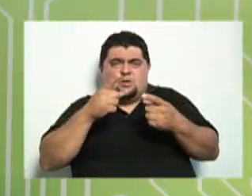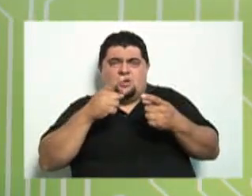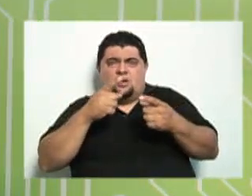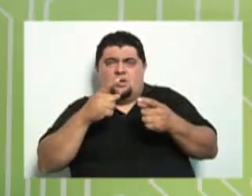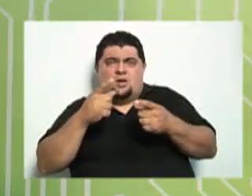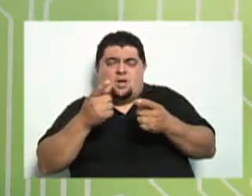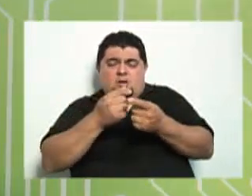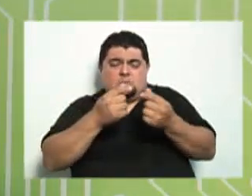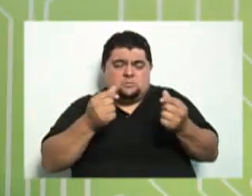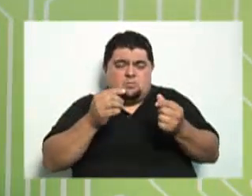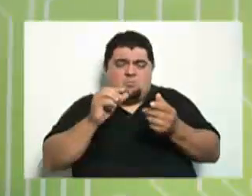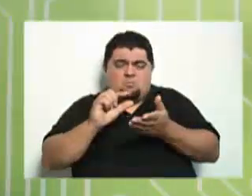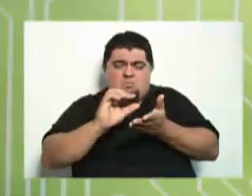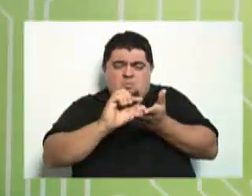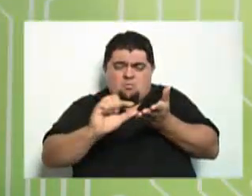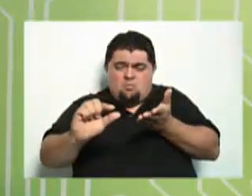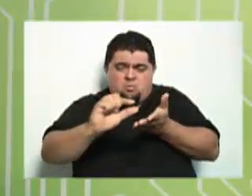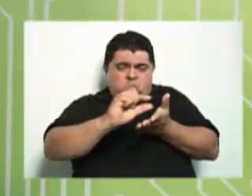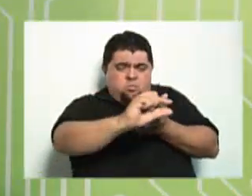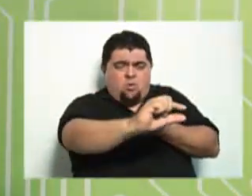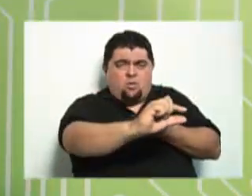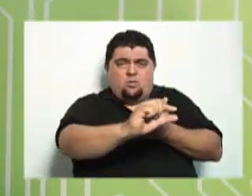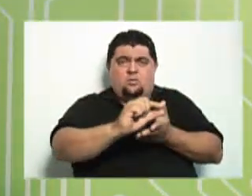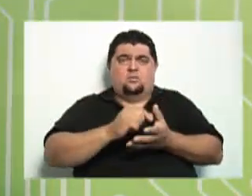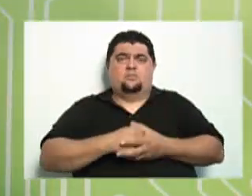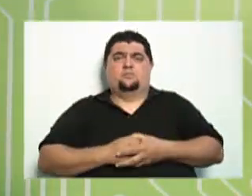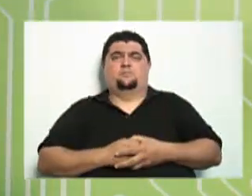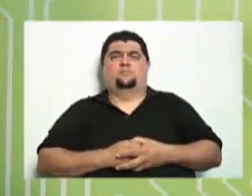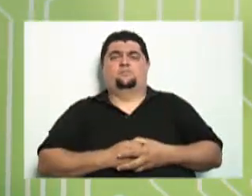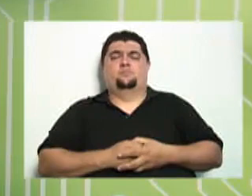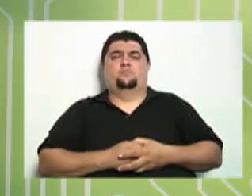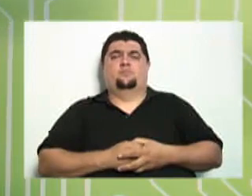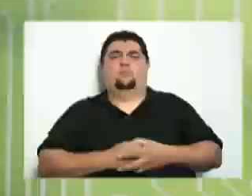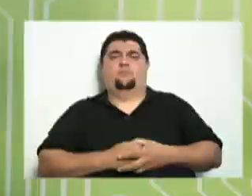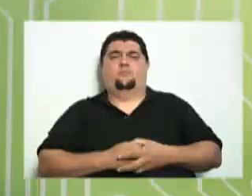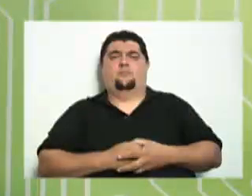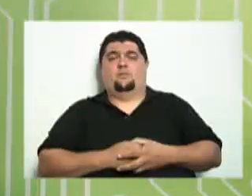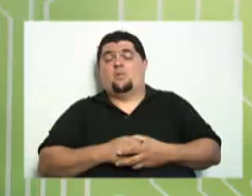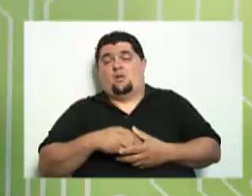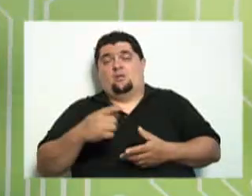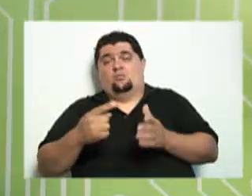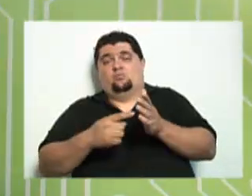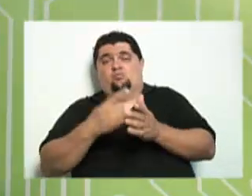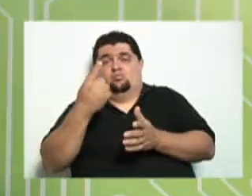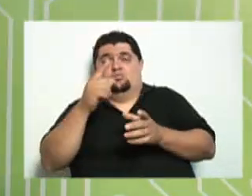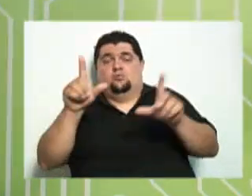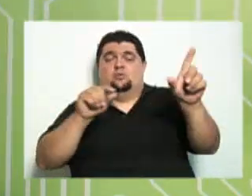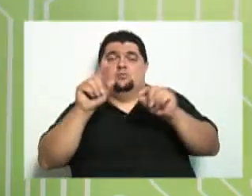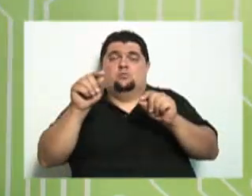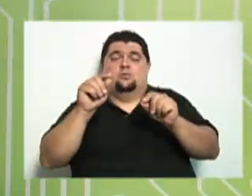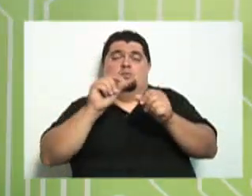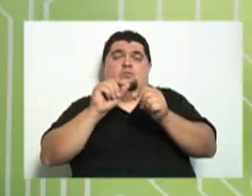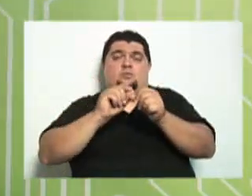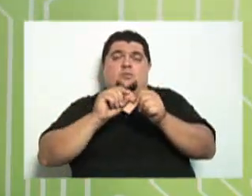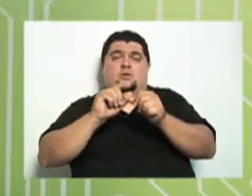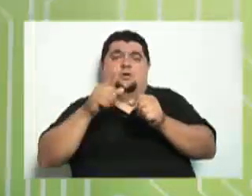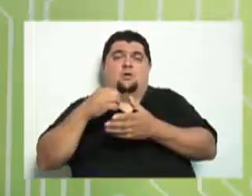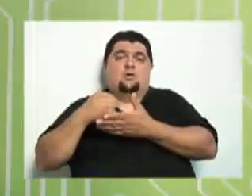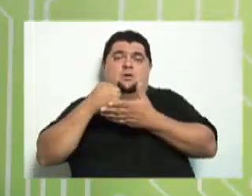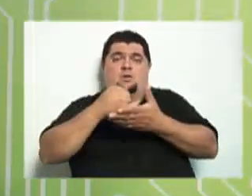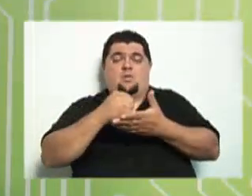estavam apertando muito o crescimento que passava por ali. A gente tem como, por exemplo, uma dessas ações nesse período, essa que tanto nos influencia,